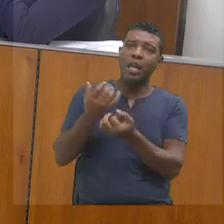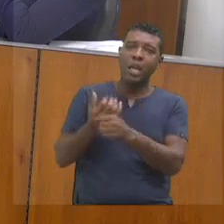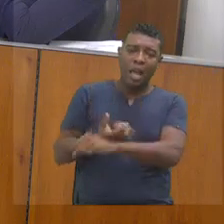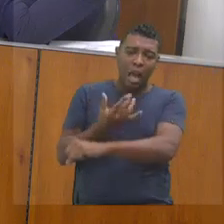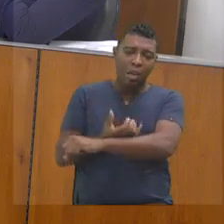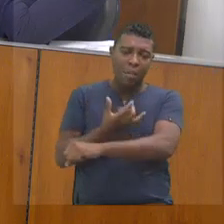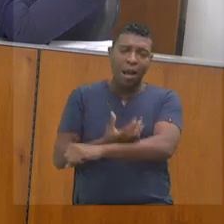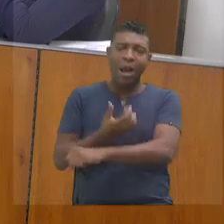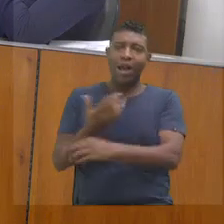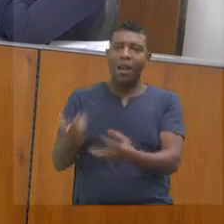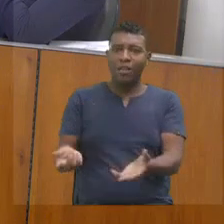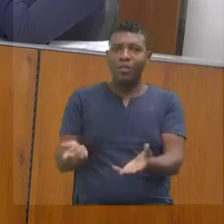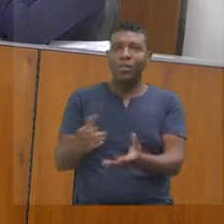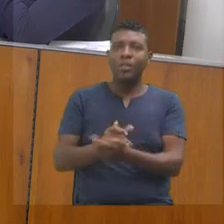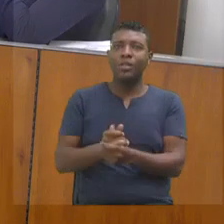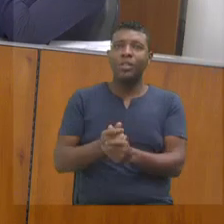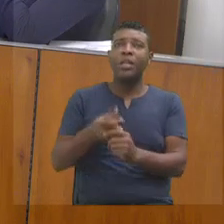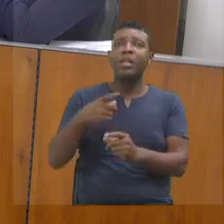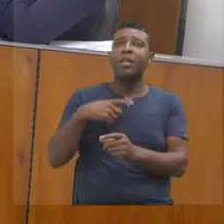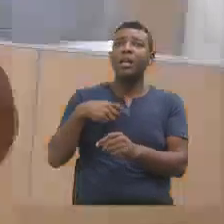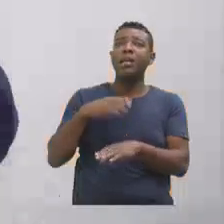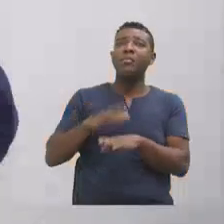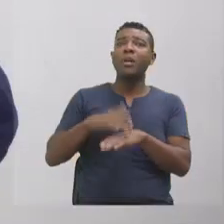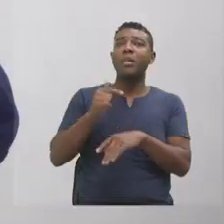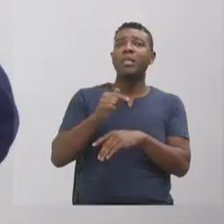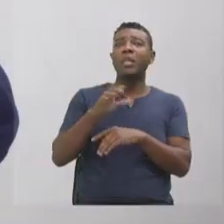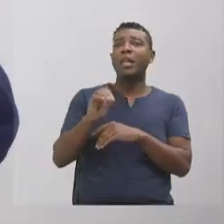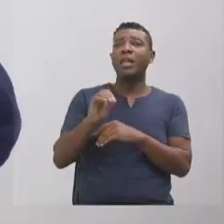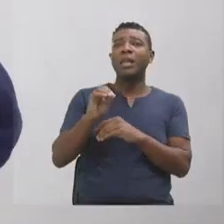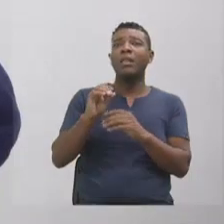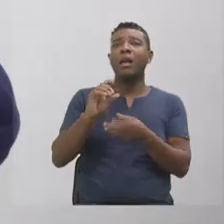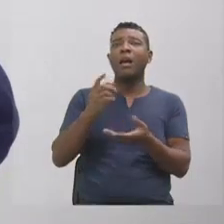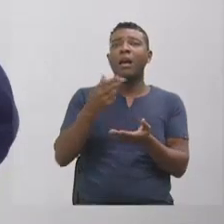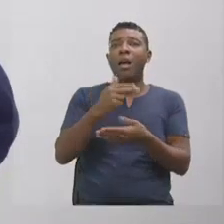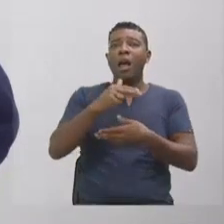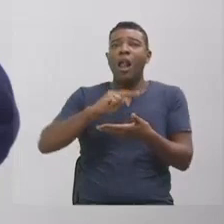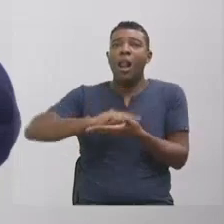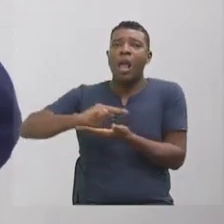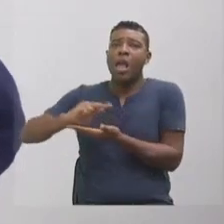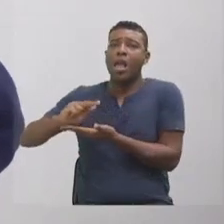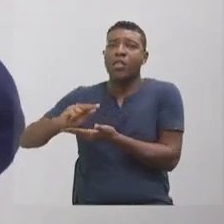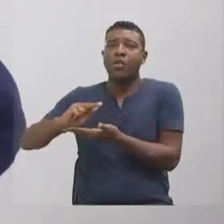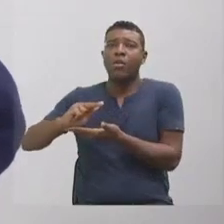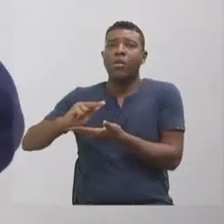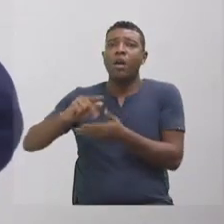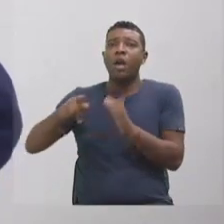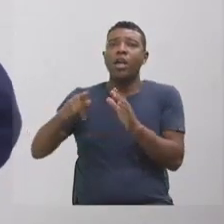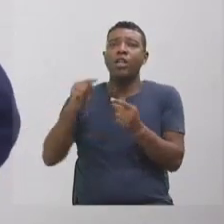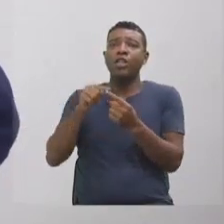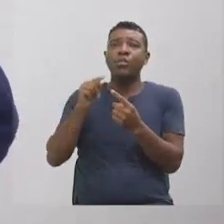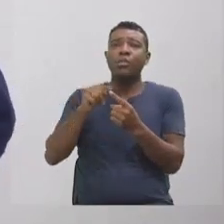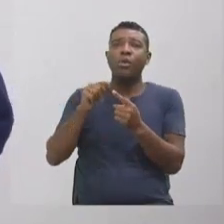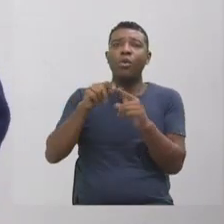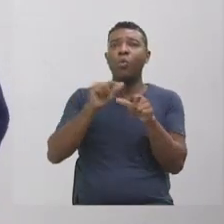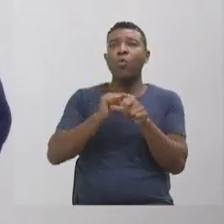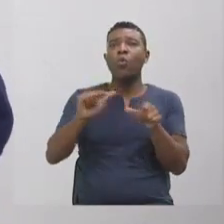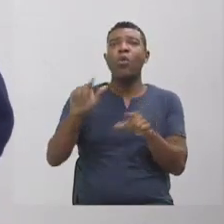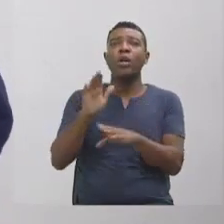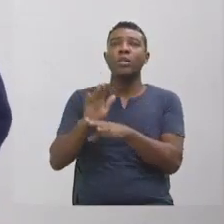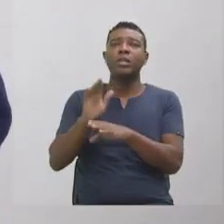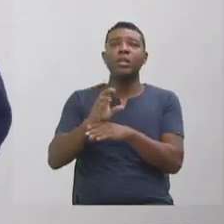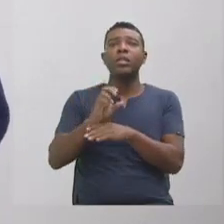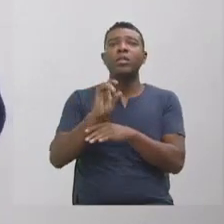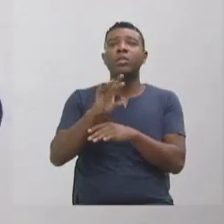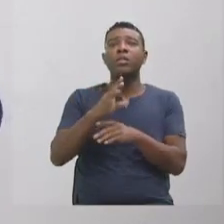tem 70 leitos de vazios assistencial então a gente quer fazer essa função se a gente pedir dinheiro é só a oportunidade